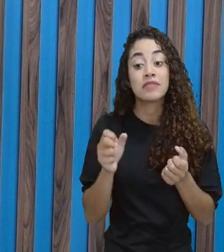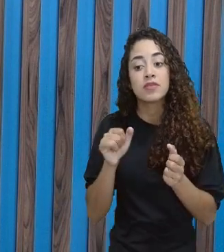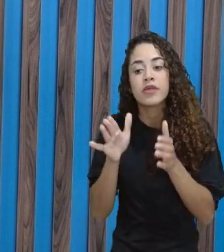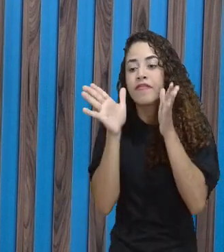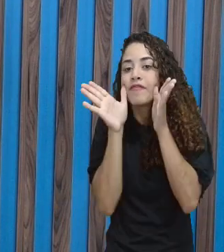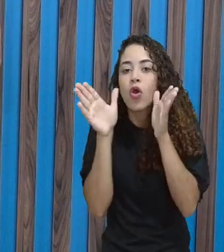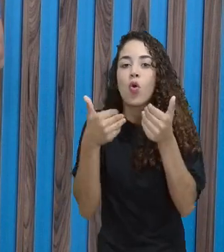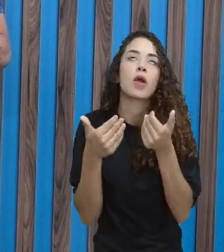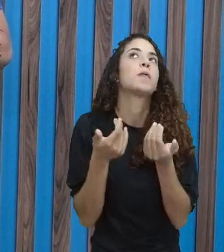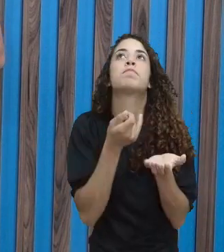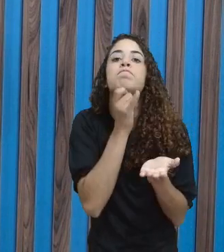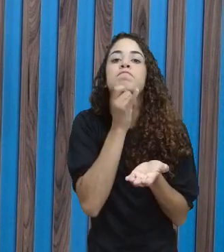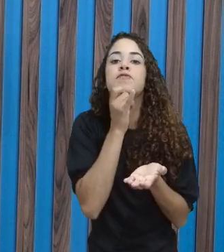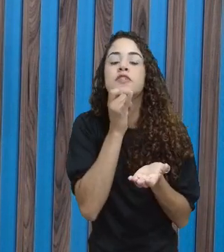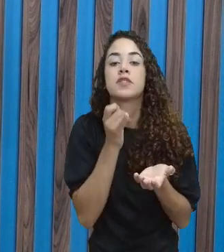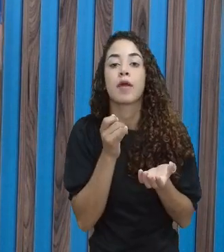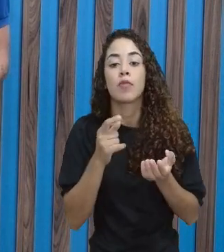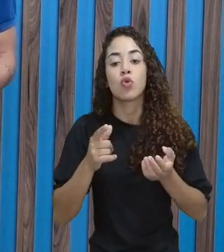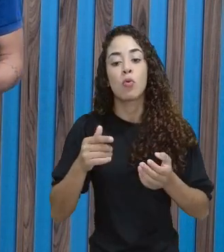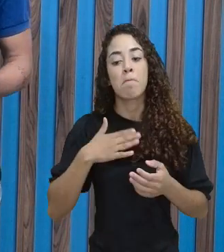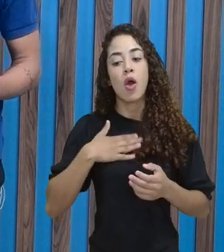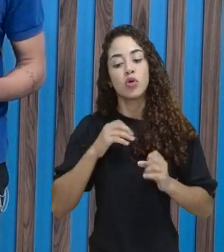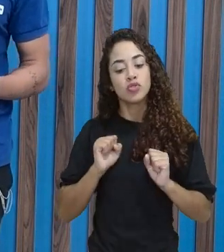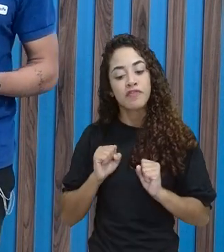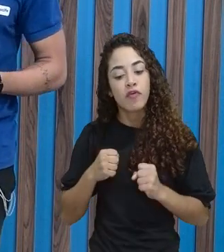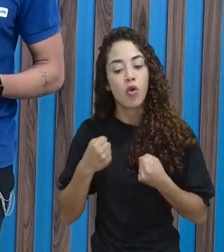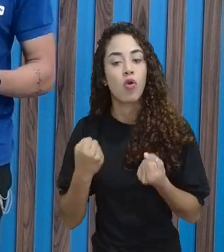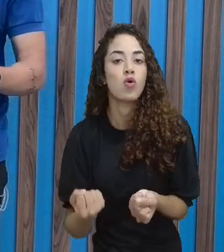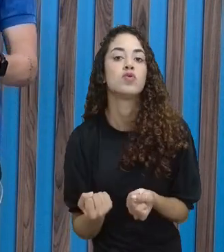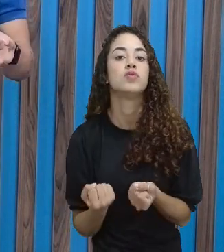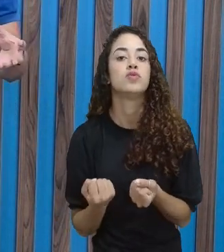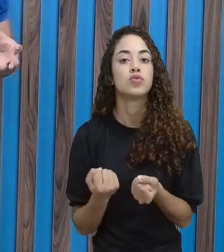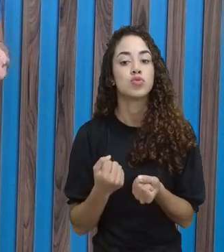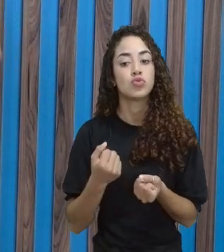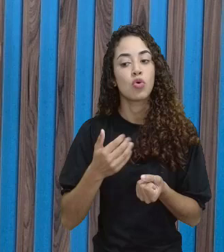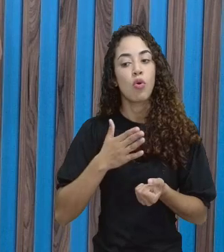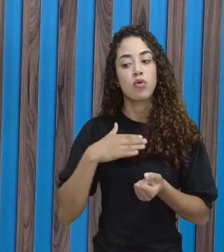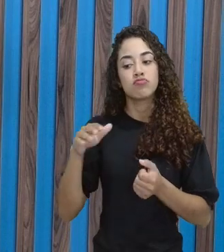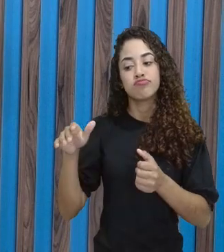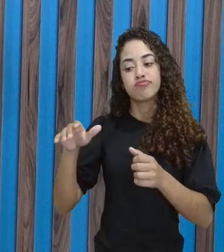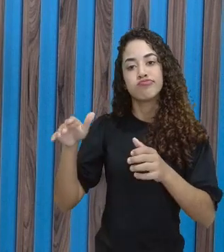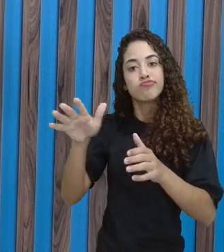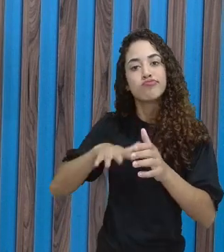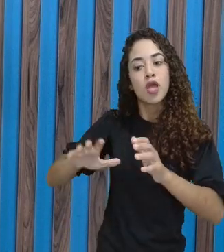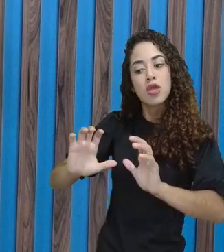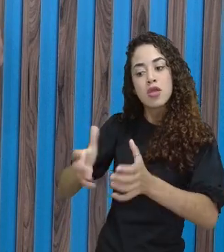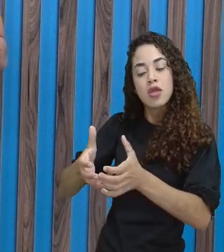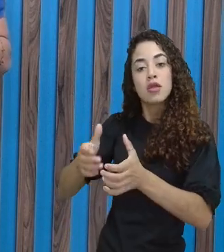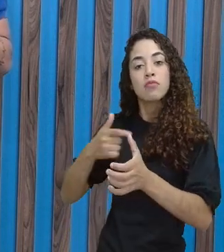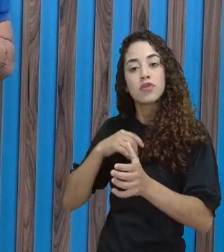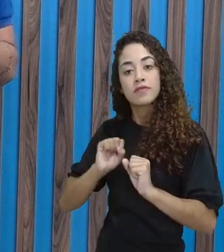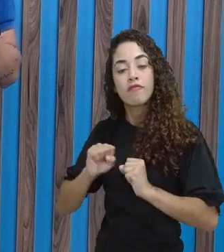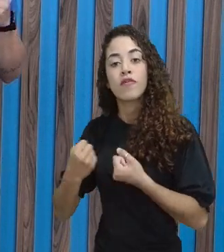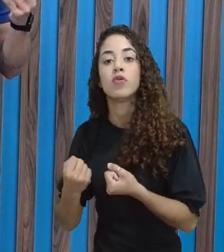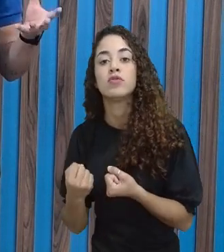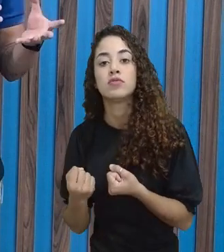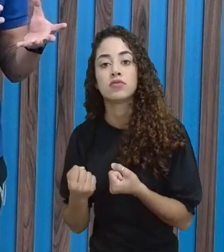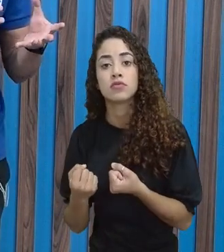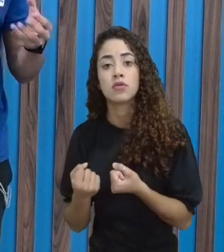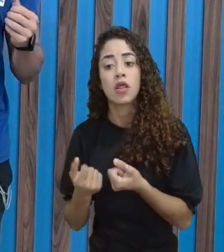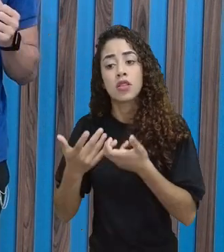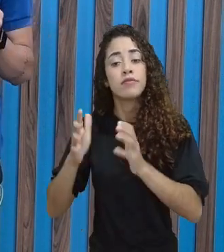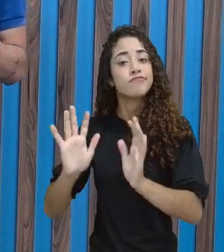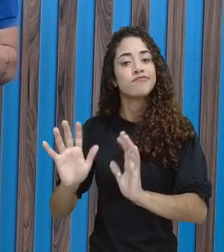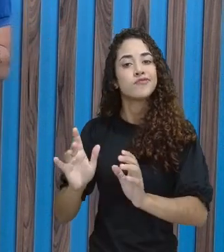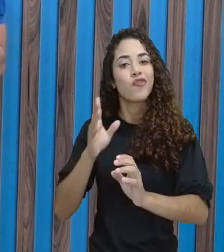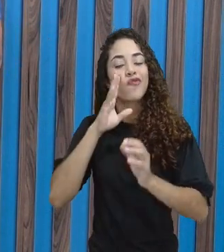focar, de repente, no seu desempenho, né, no desempenho da sua equipe, você vai querer focar meio que em destruir